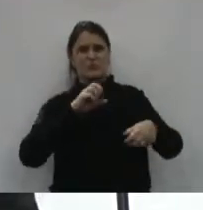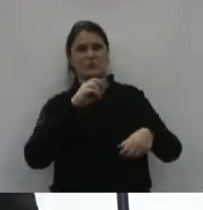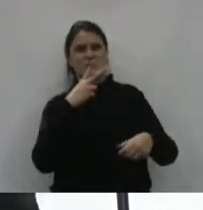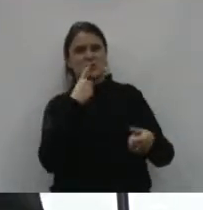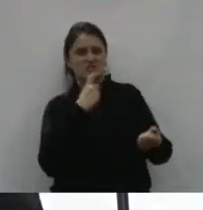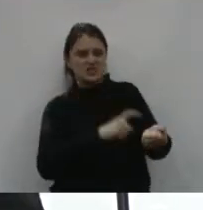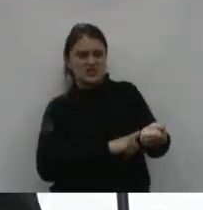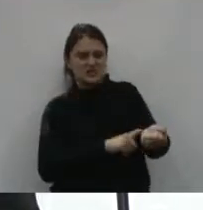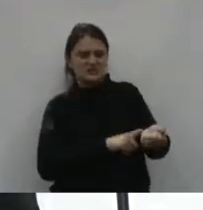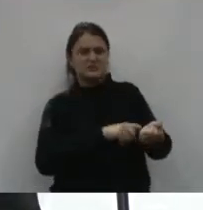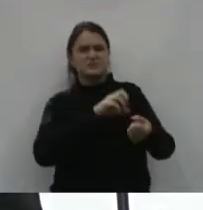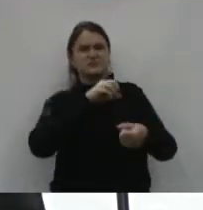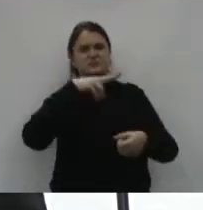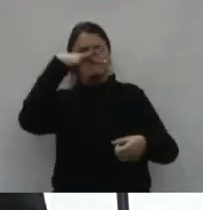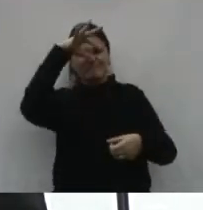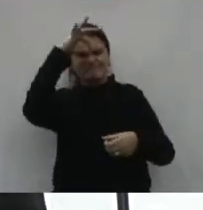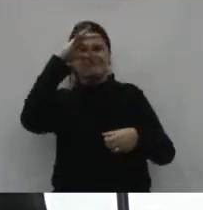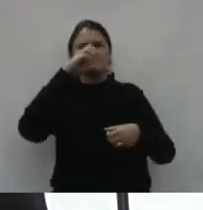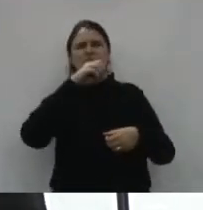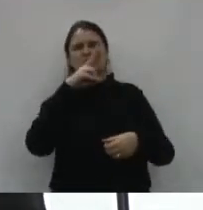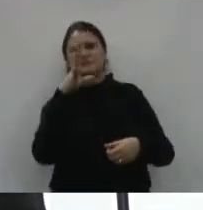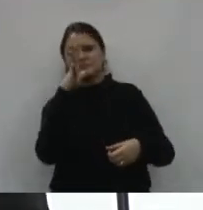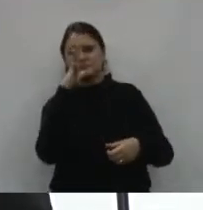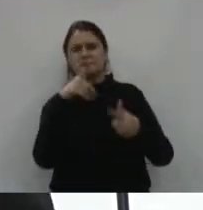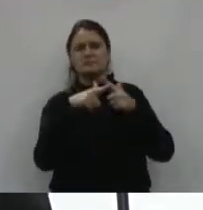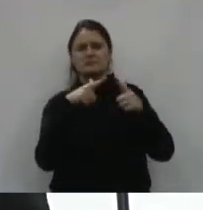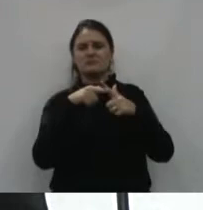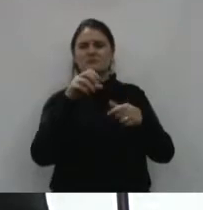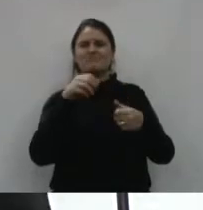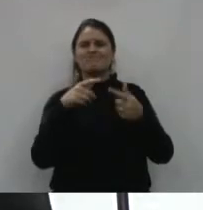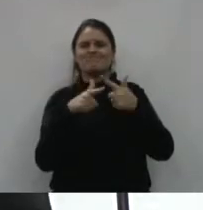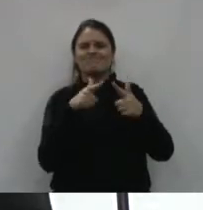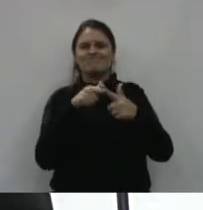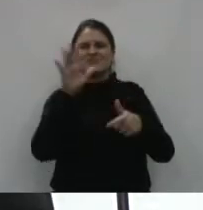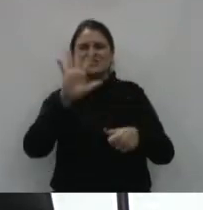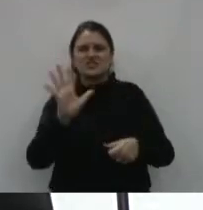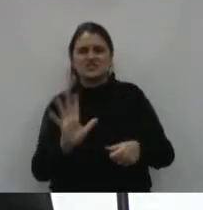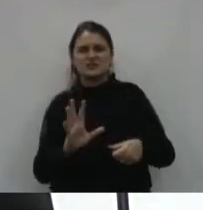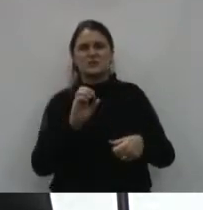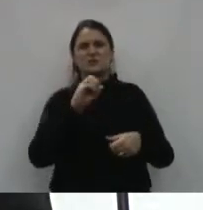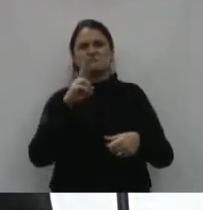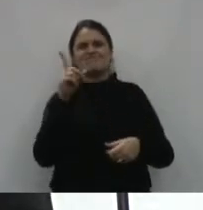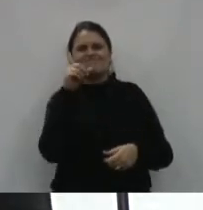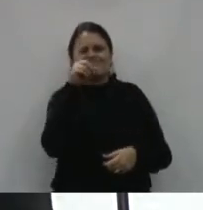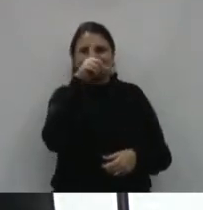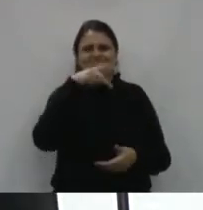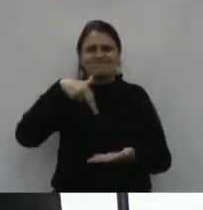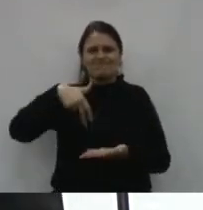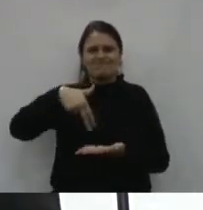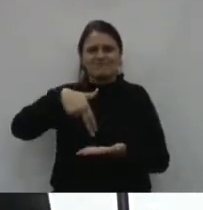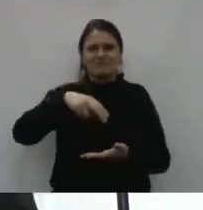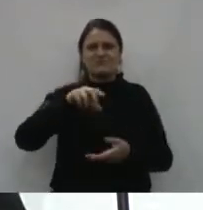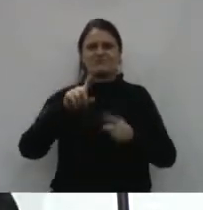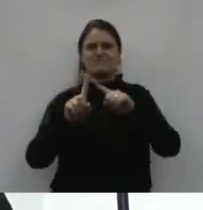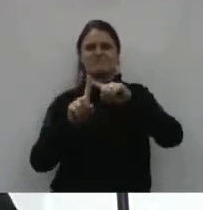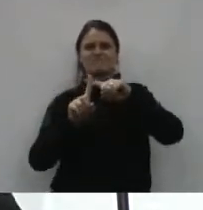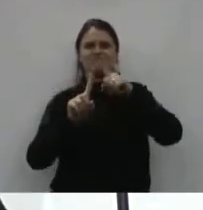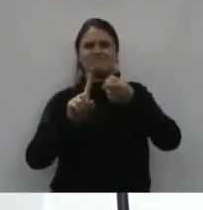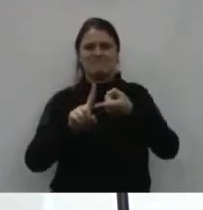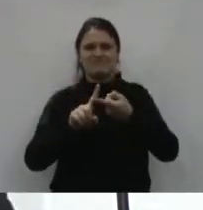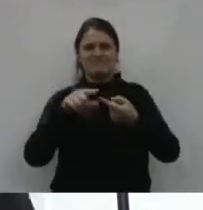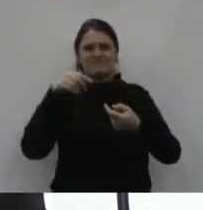manchas de sangue e hemorragias secreção vaginal opinião nada influenciam urinária dificuldade para caminhar gravidez precoce